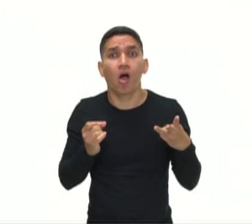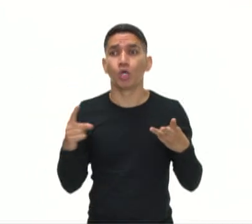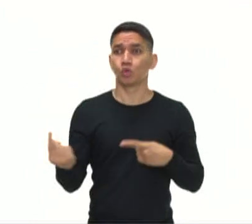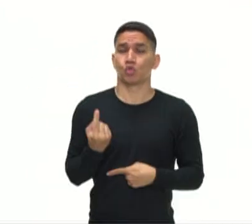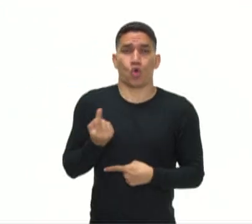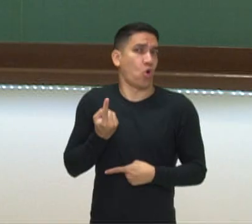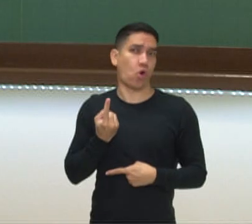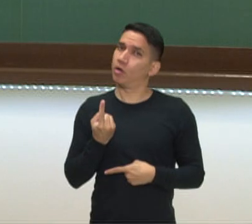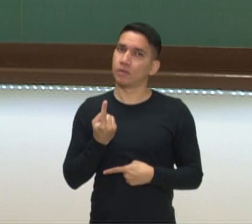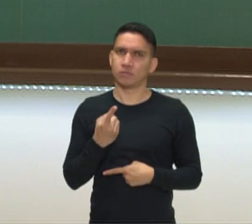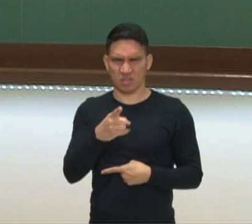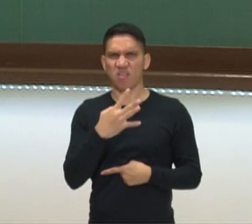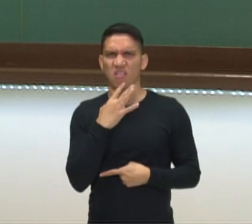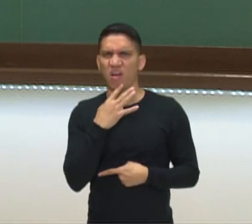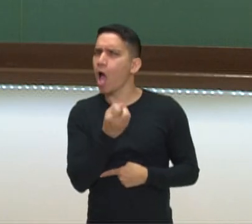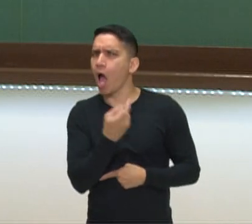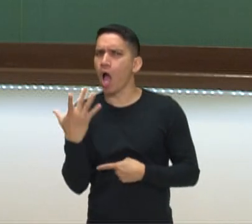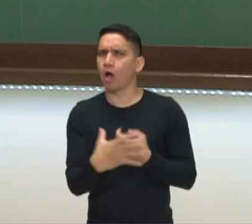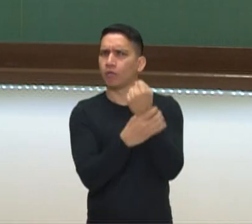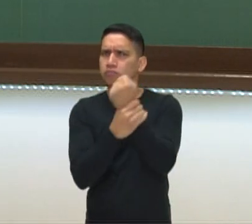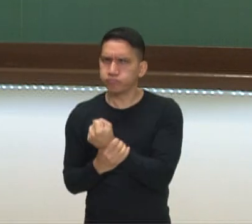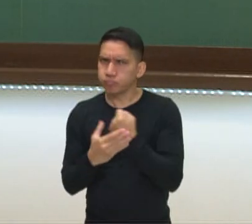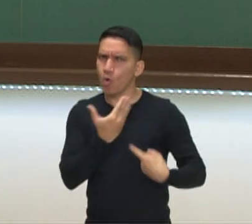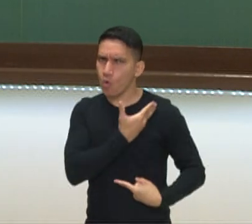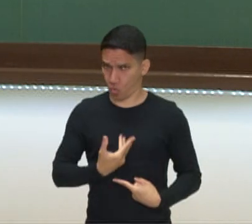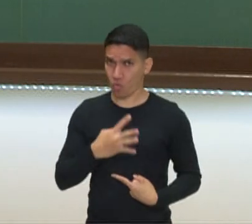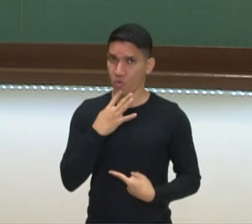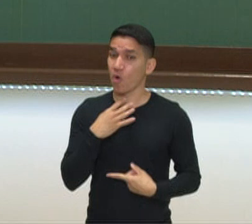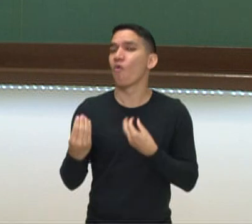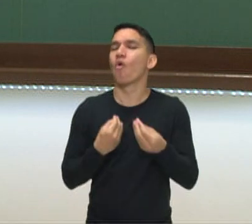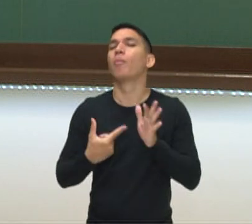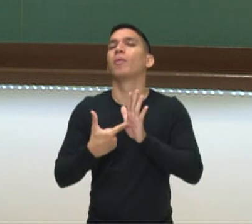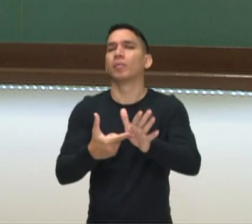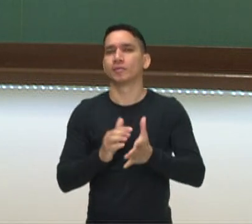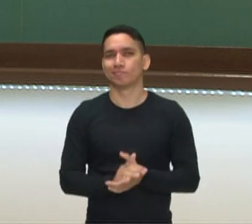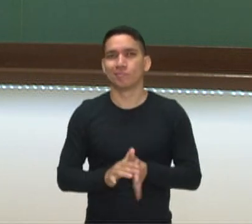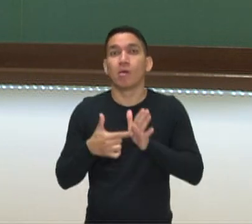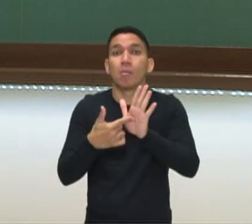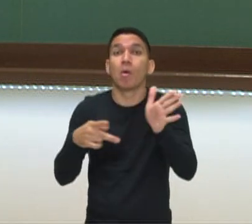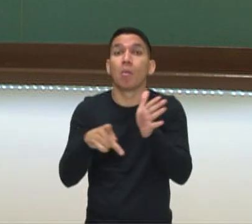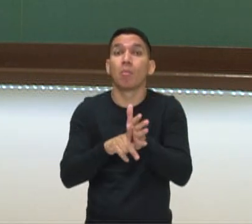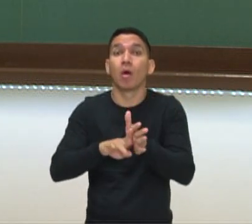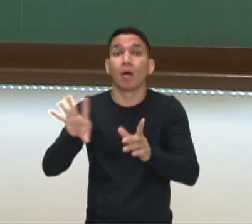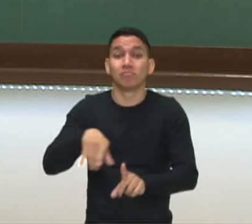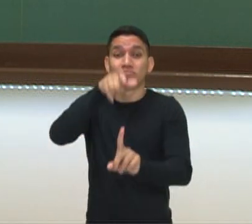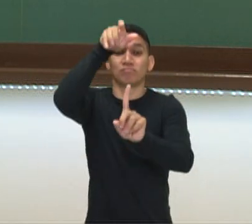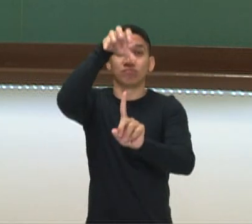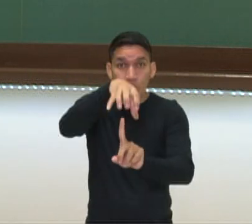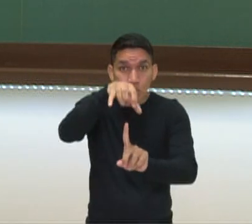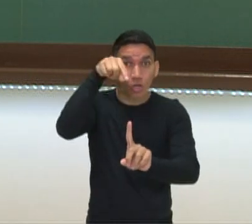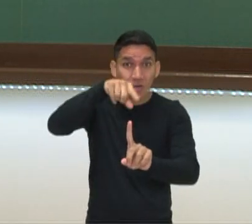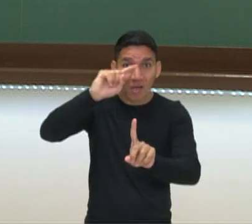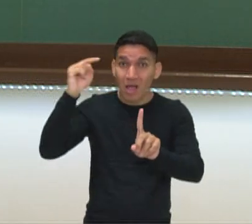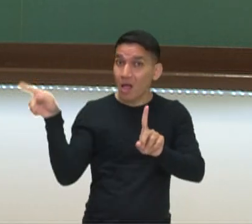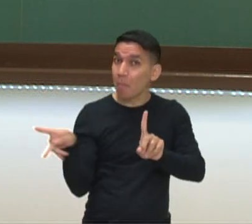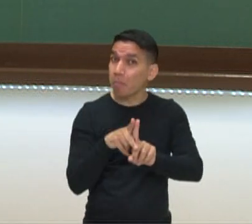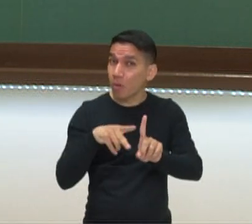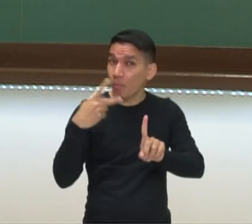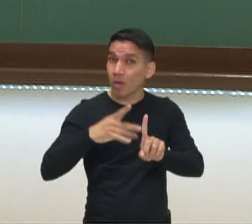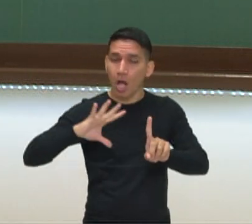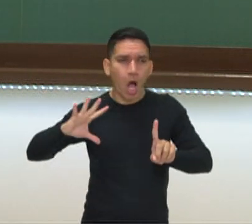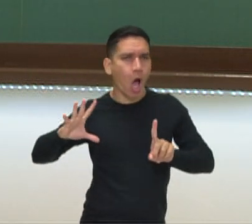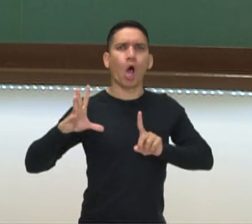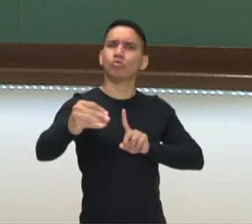ele se manifesta, né? Então, o poder absolutista, ele se manifesta na figura do rei enquanto poder